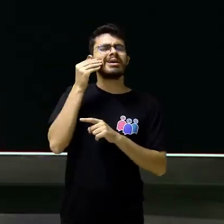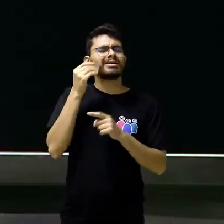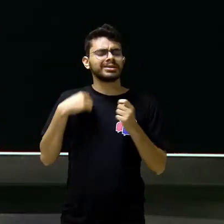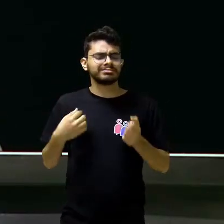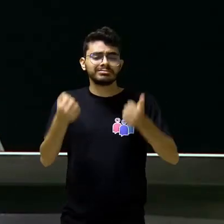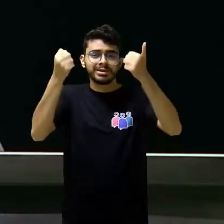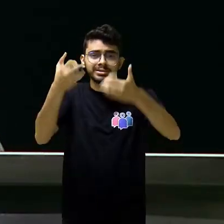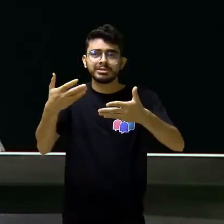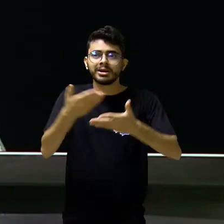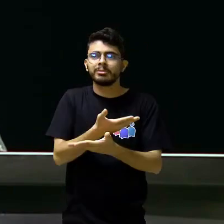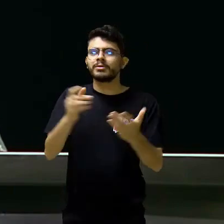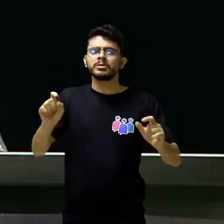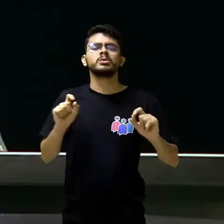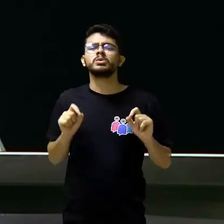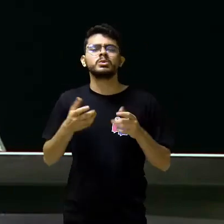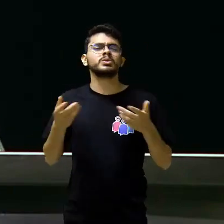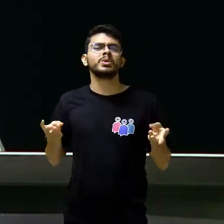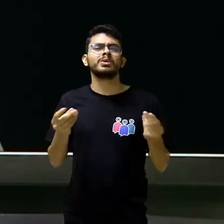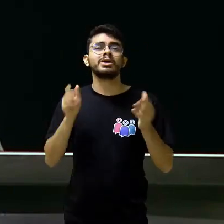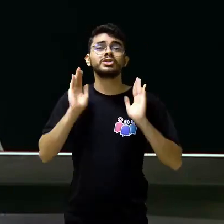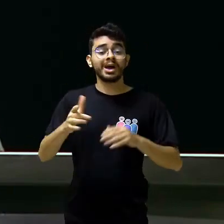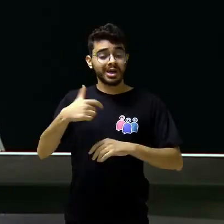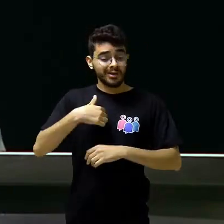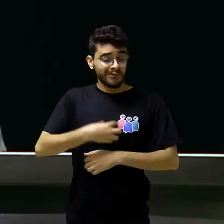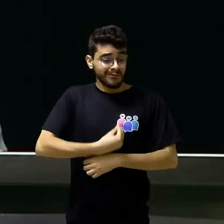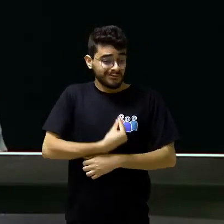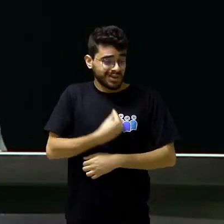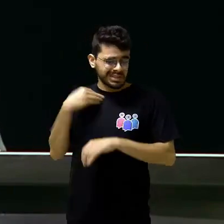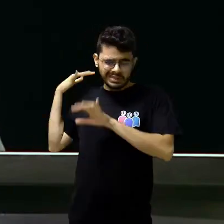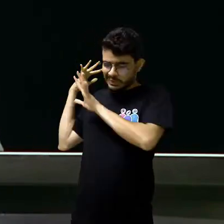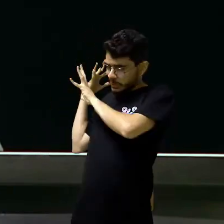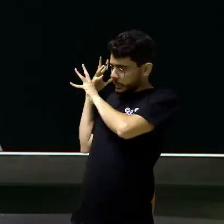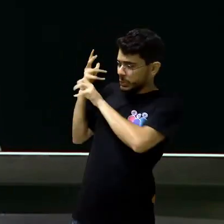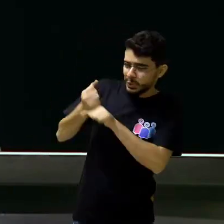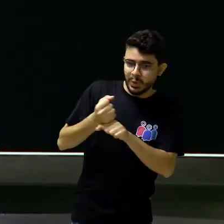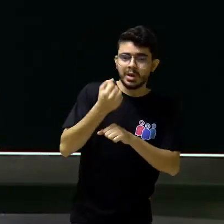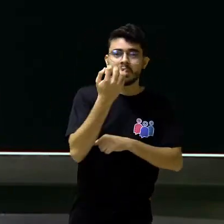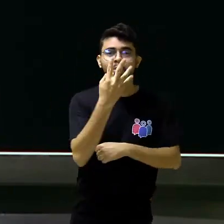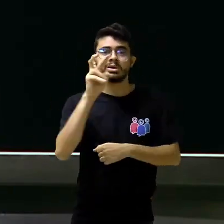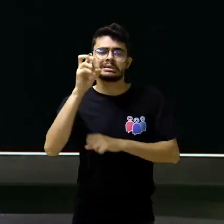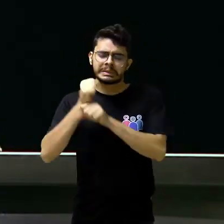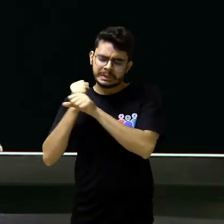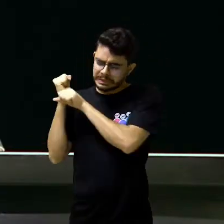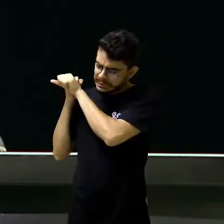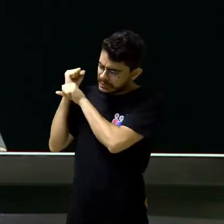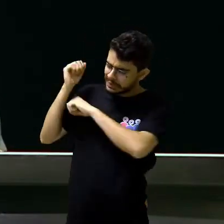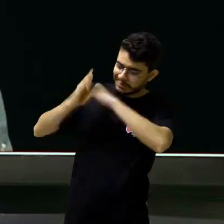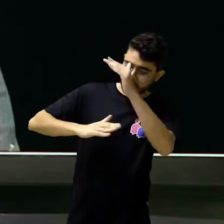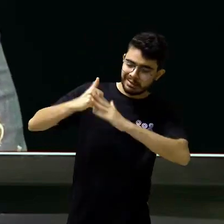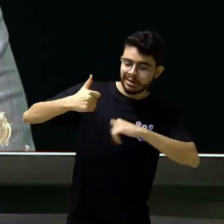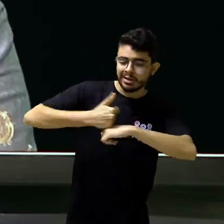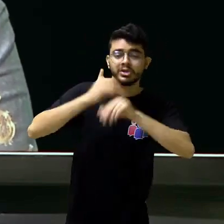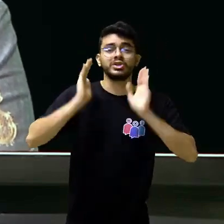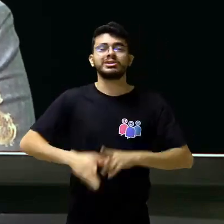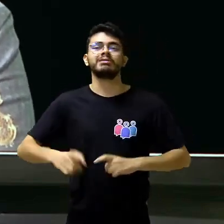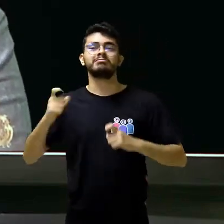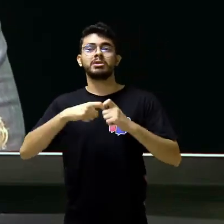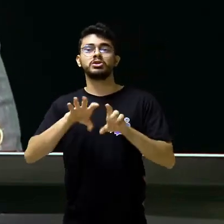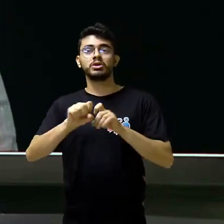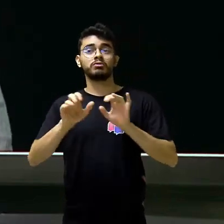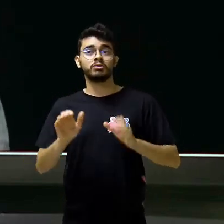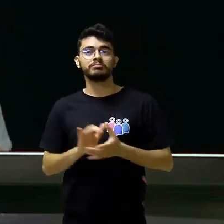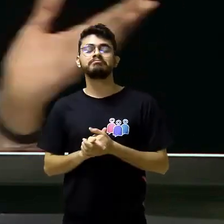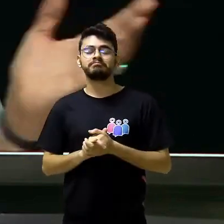para vocês o que eu vivi nesses 45 anos de profissão.